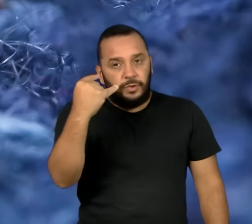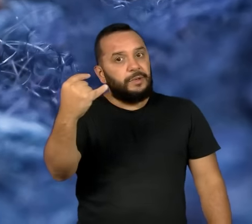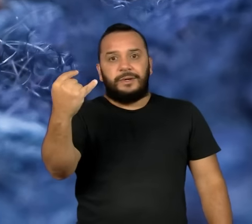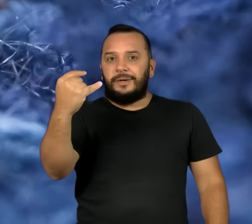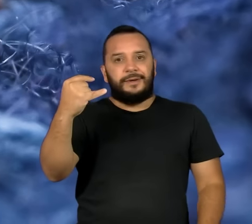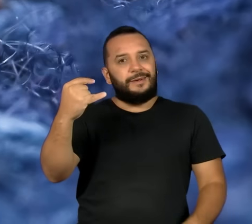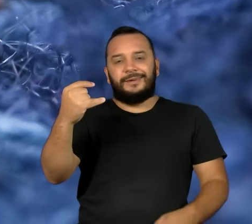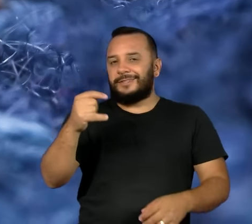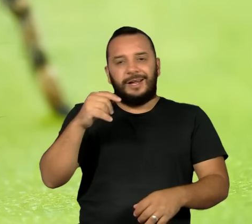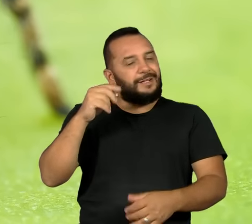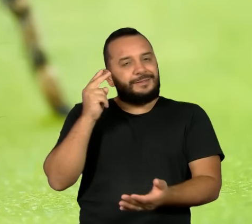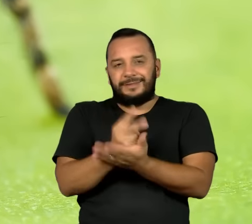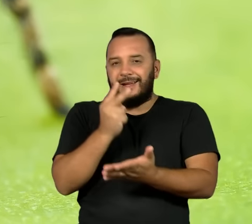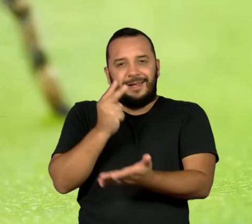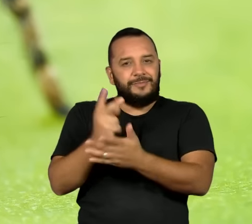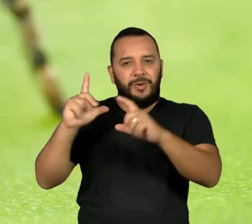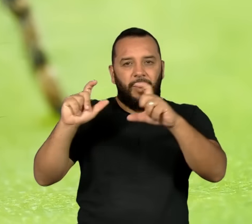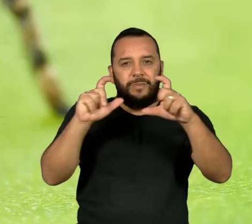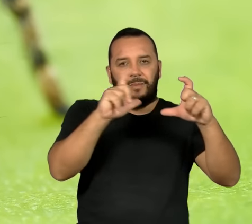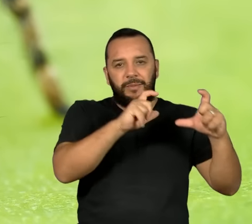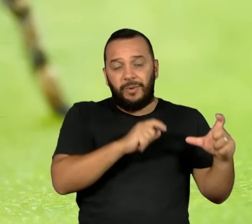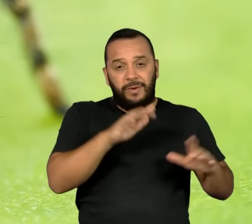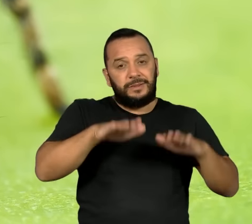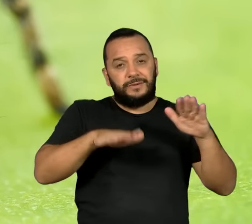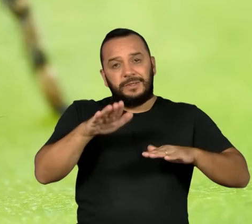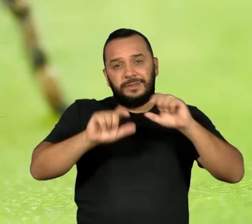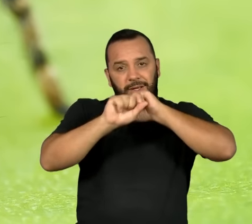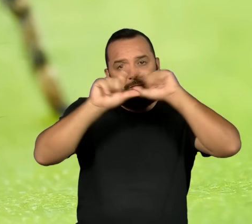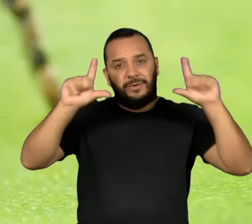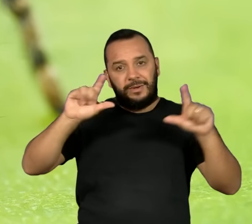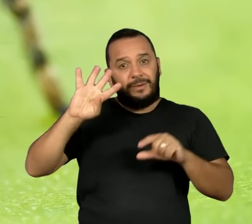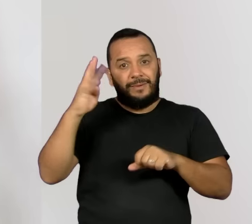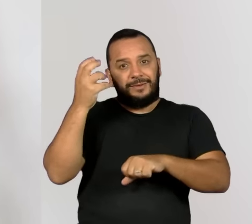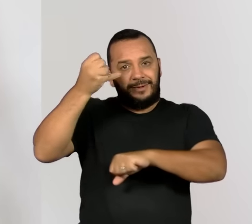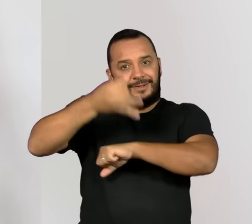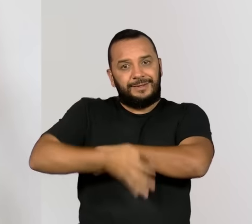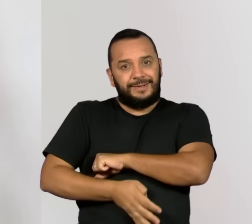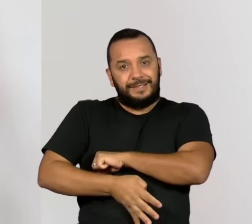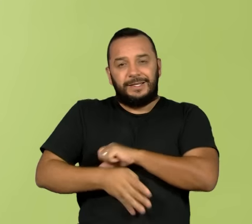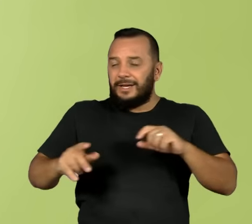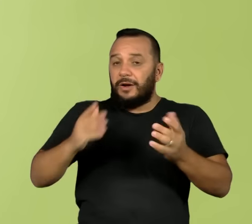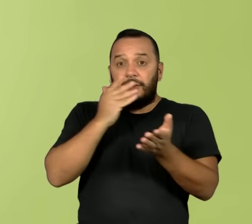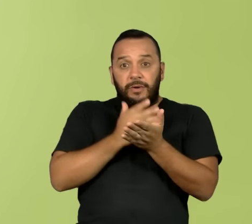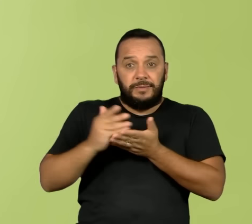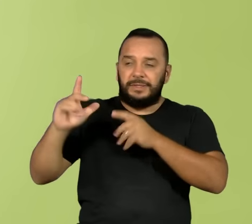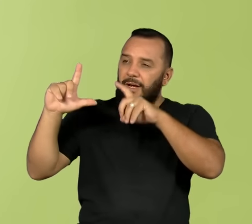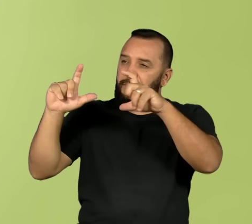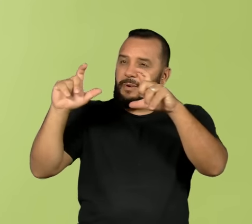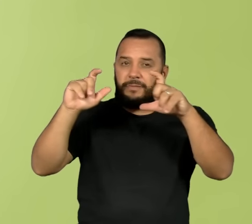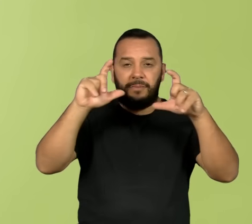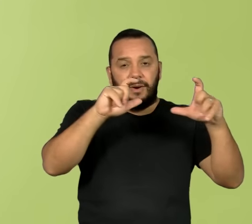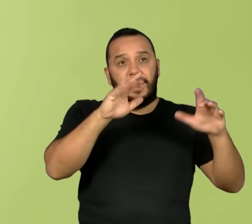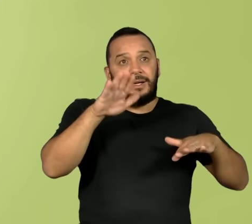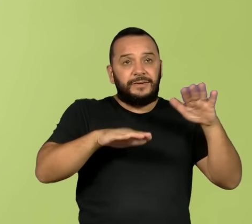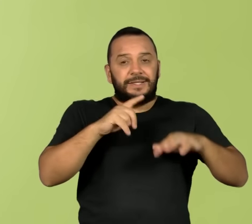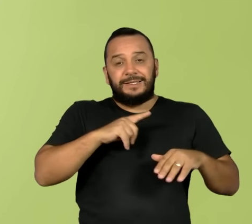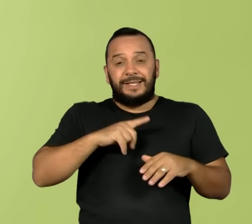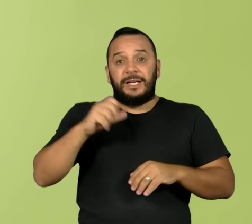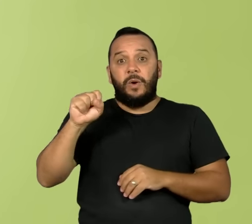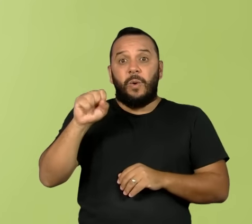Às vezes acorda às quatro da manhã para começar a fotografar. Cada fotografia pode conter até 80